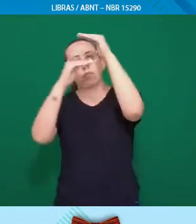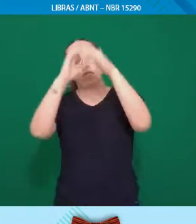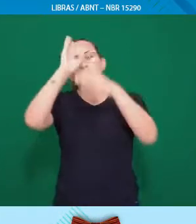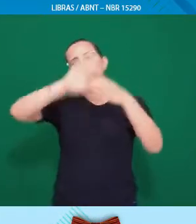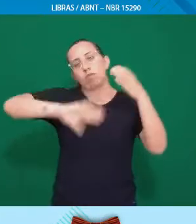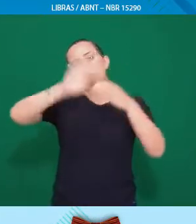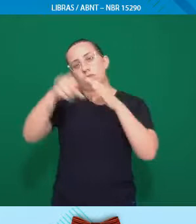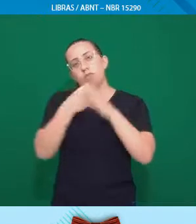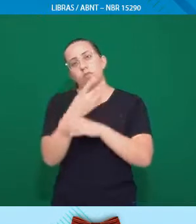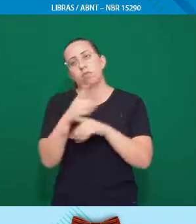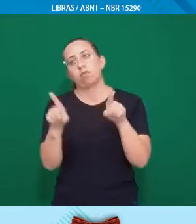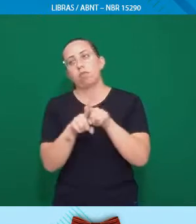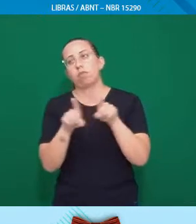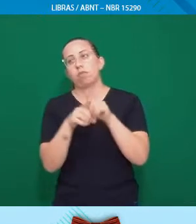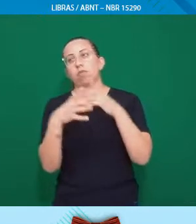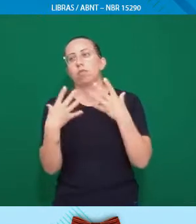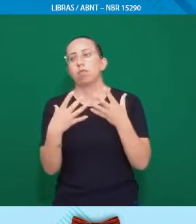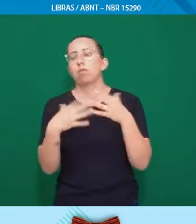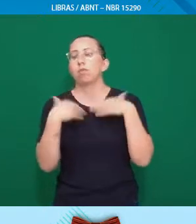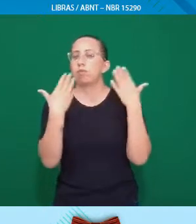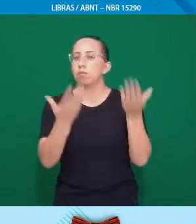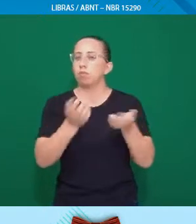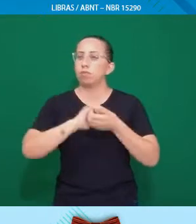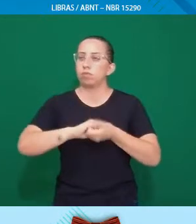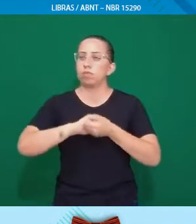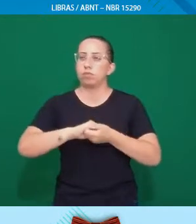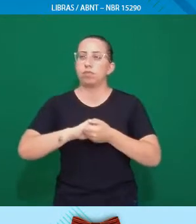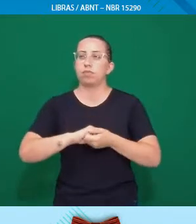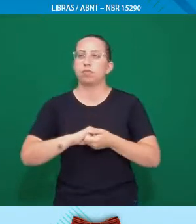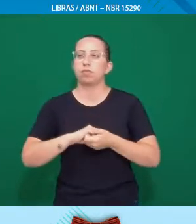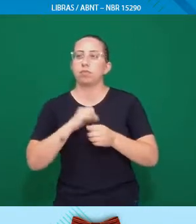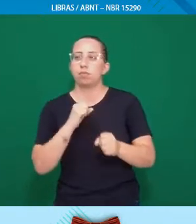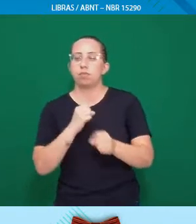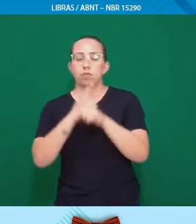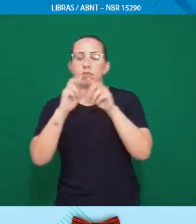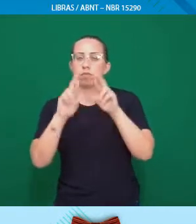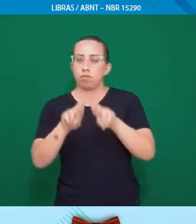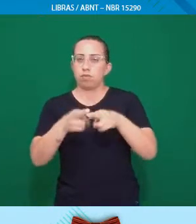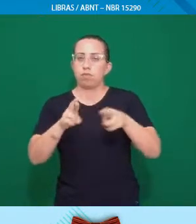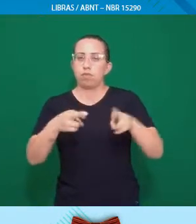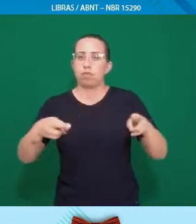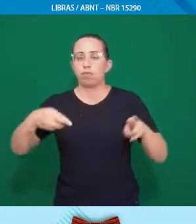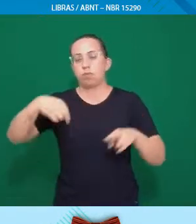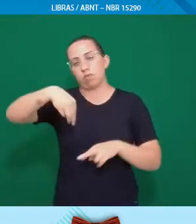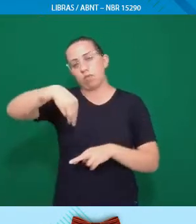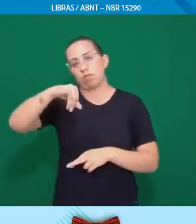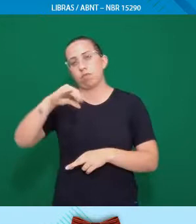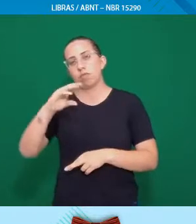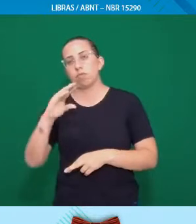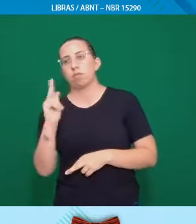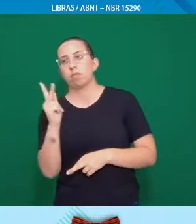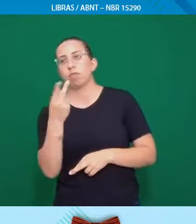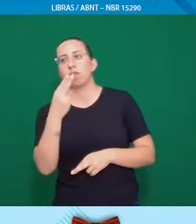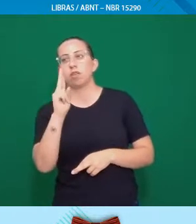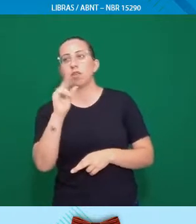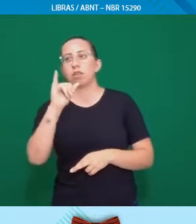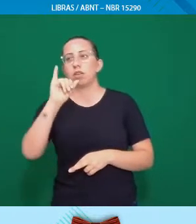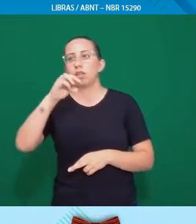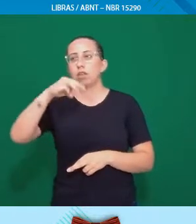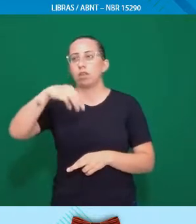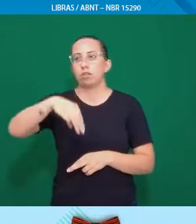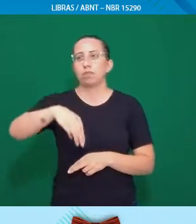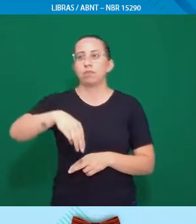Novos também gostaria de dar os parabéns pelo evento do Miss winc anos né